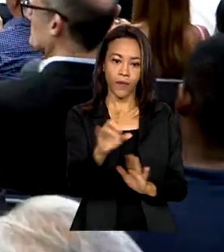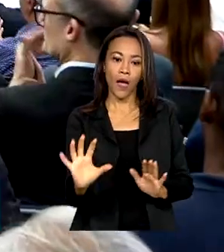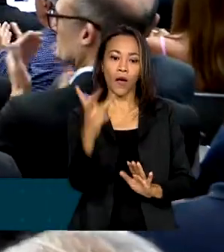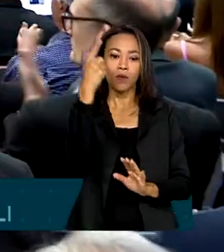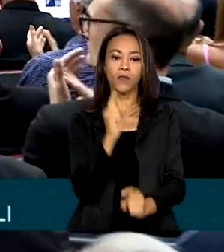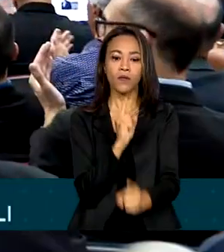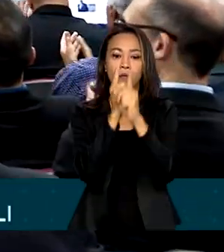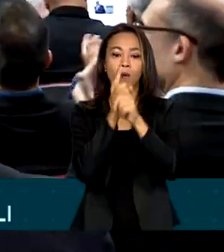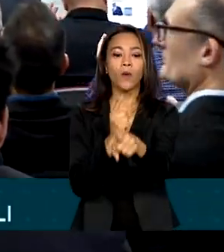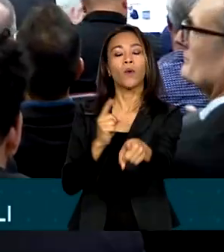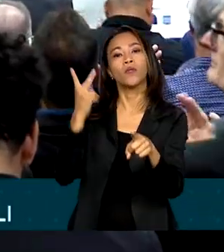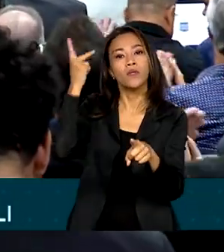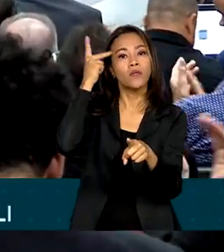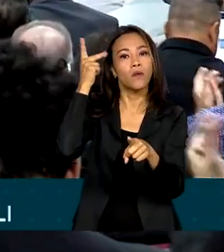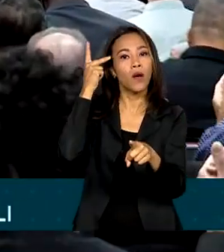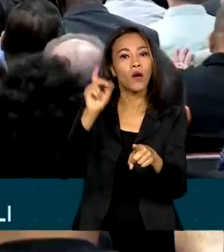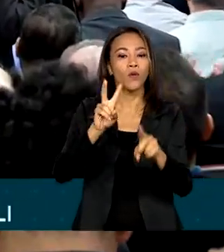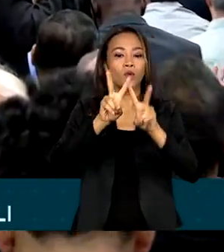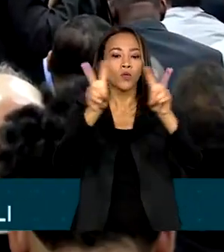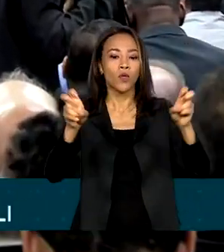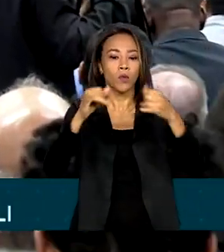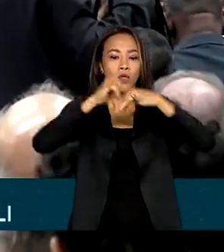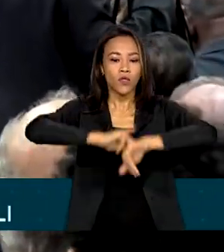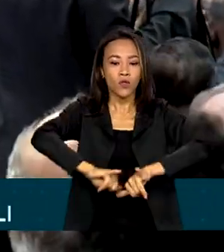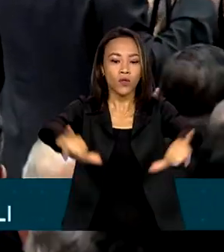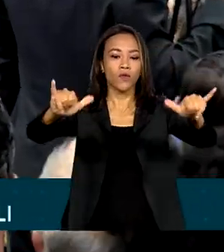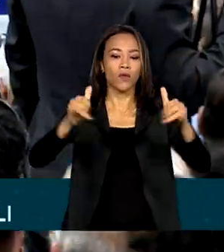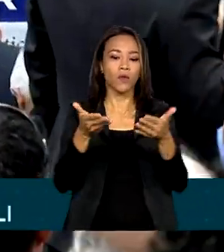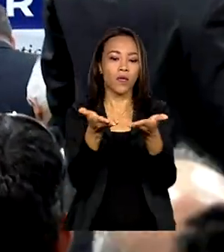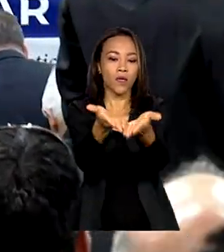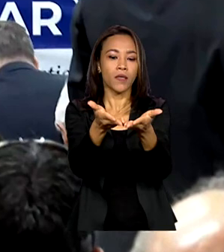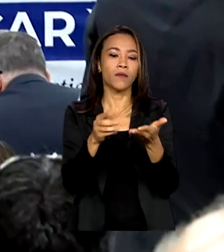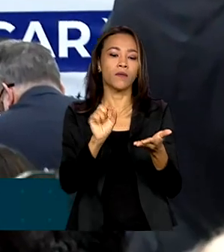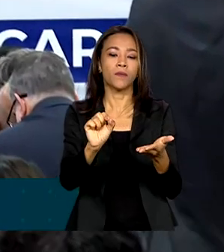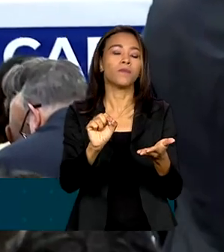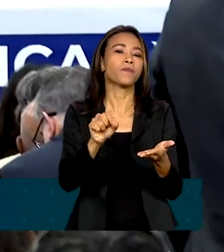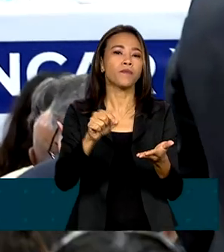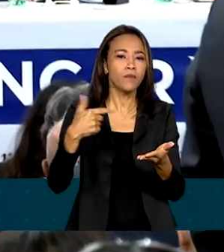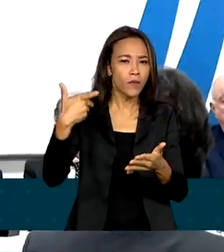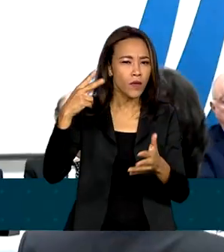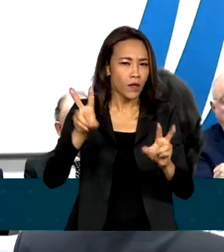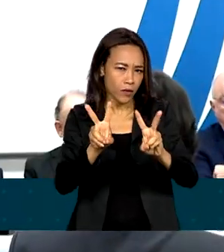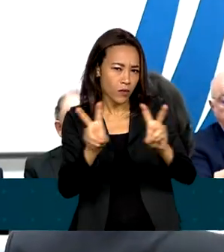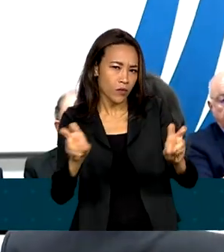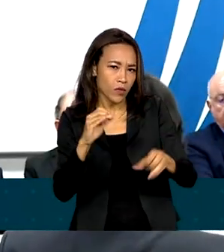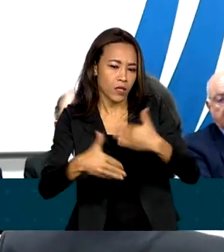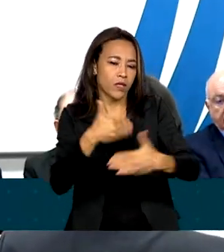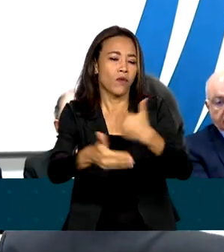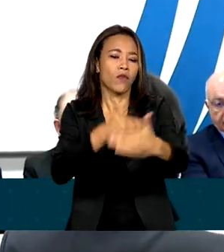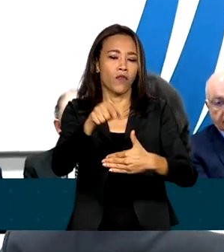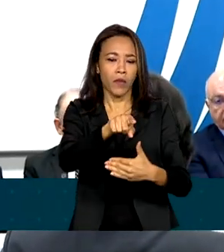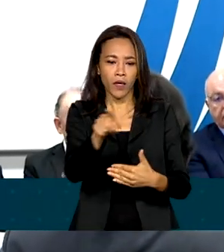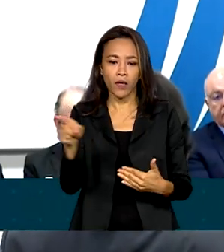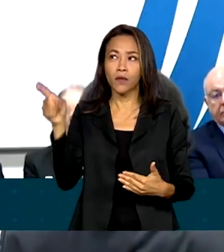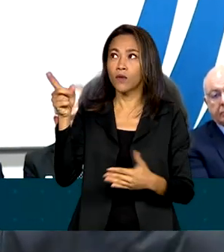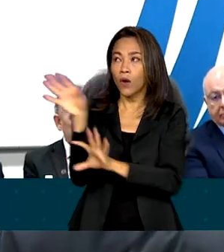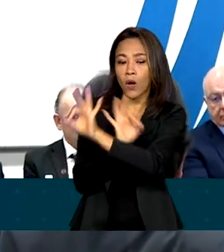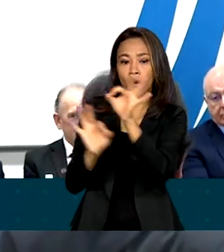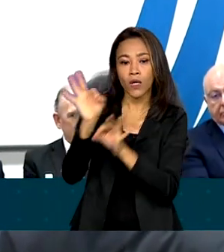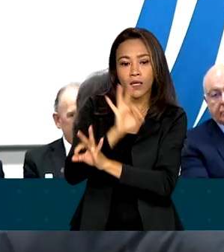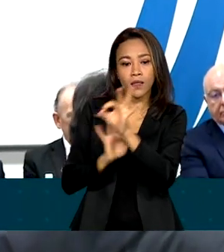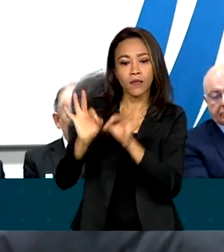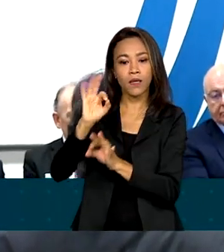no lançamento da iniciativa Cresce Brasil, mais engenharia e mais desenvolvimento, feita pela Federação Nacional